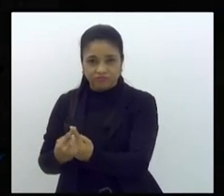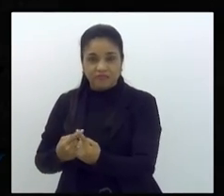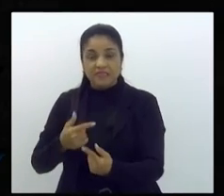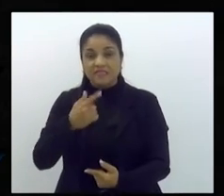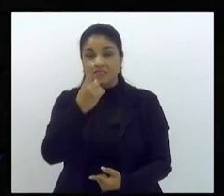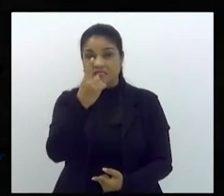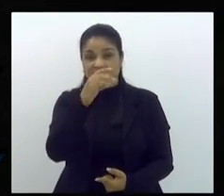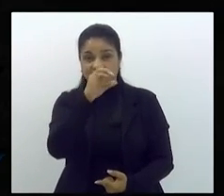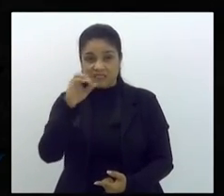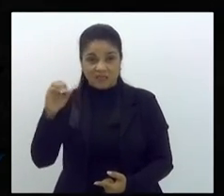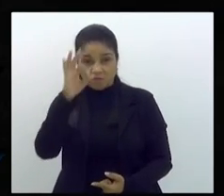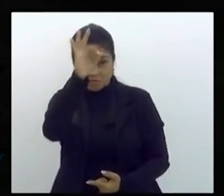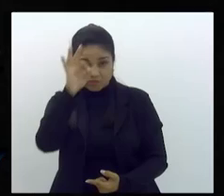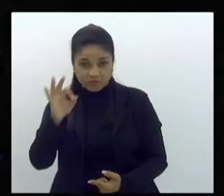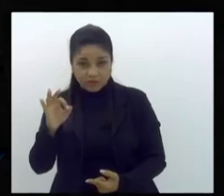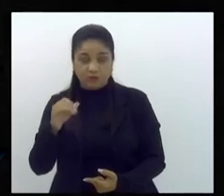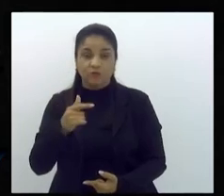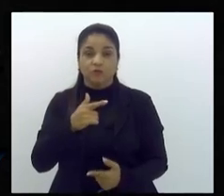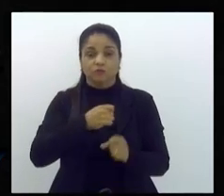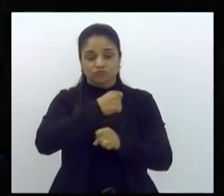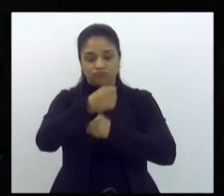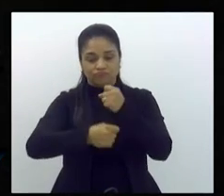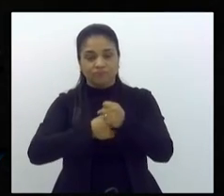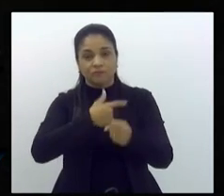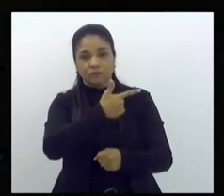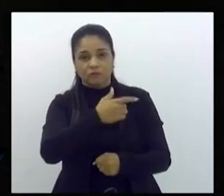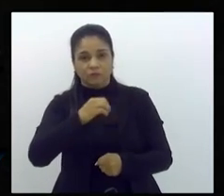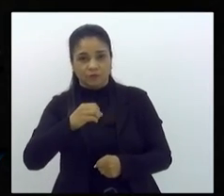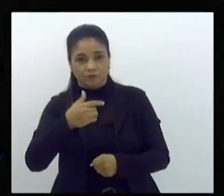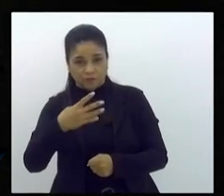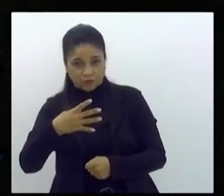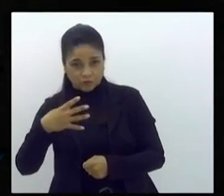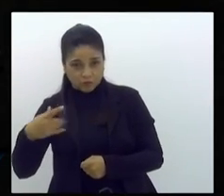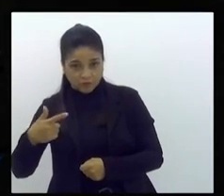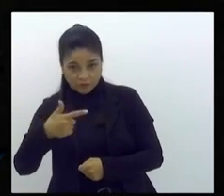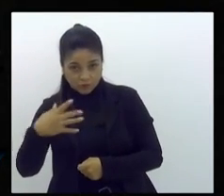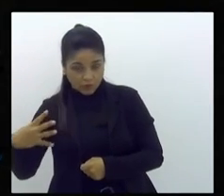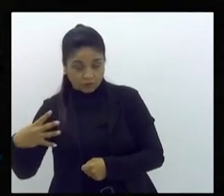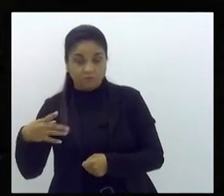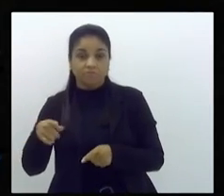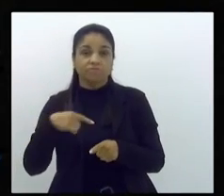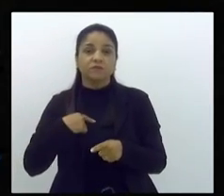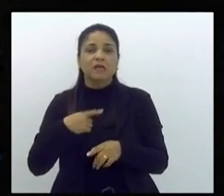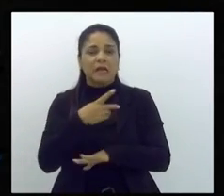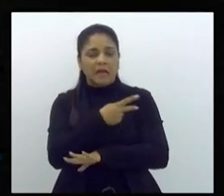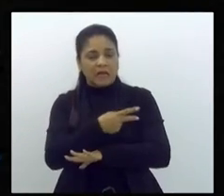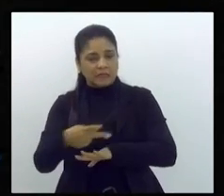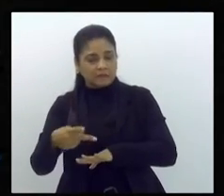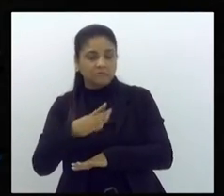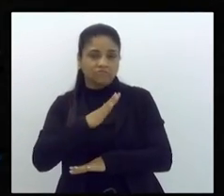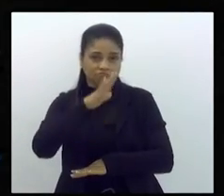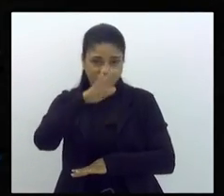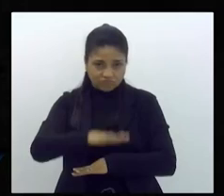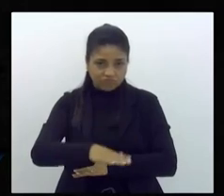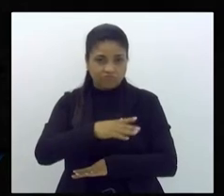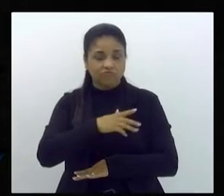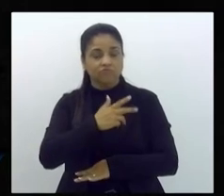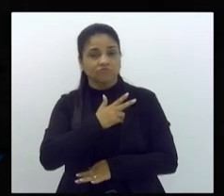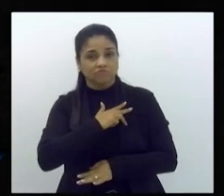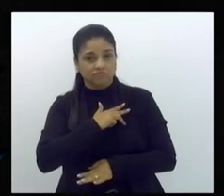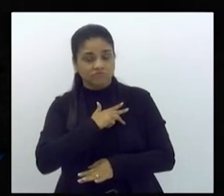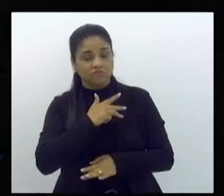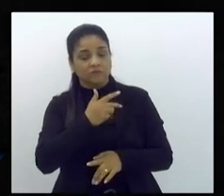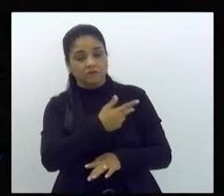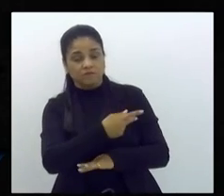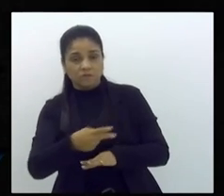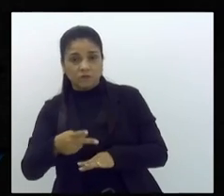em 2024 na quinta-feira à tarde o Lula visitou as obras no novo ímpar Tech que abrigará o primeiro